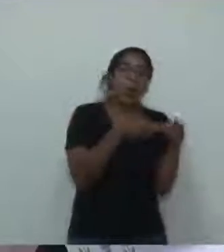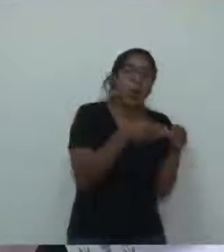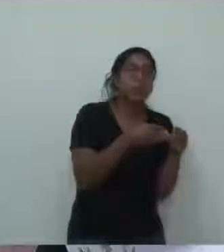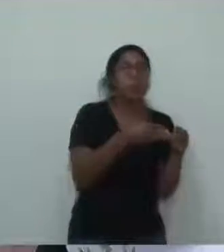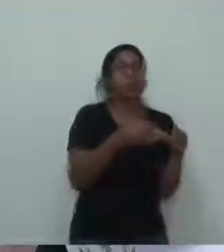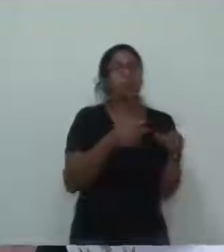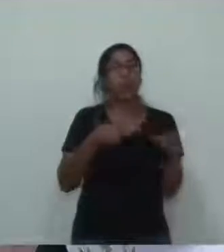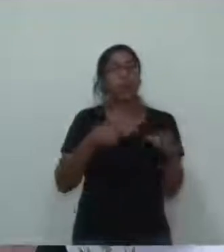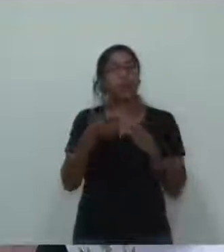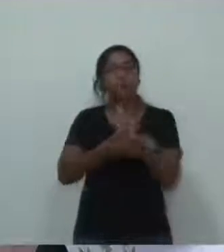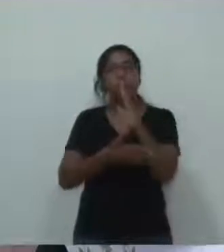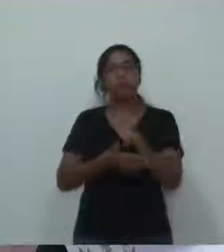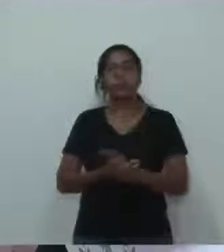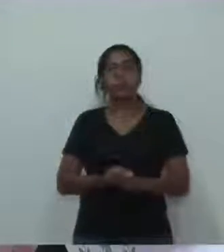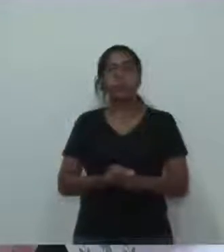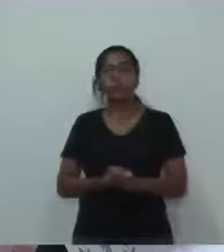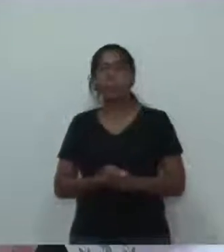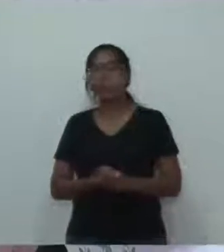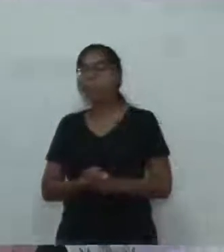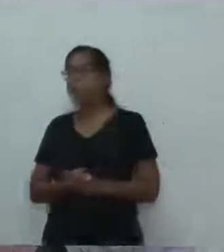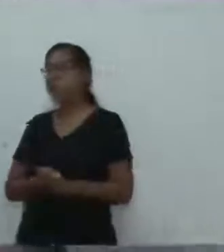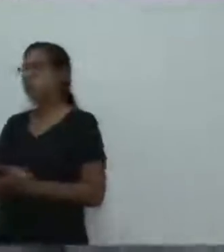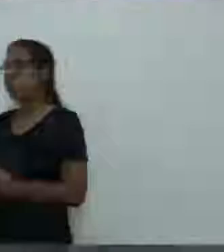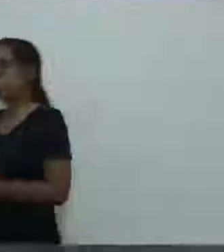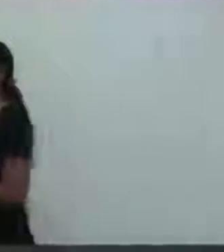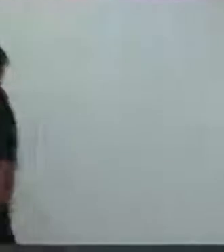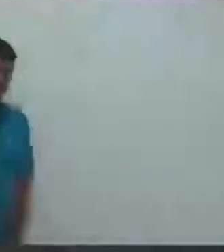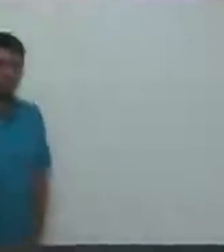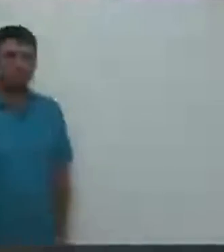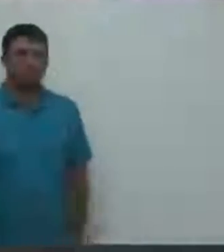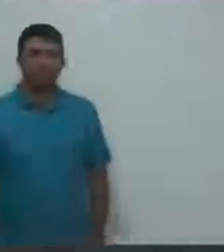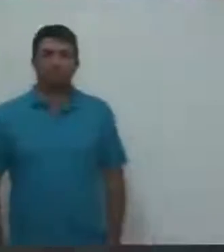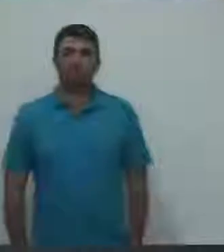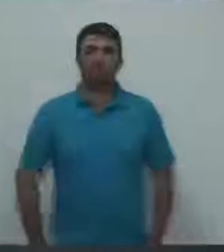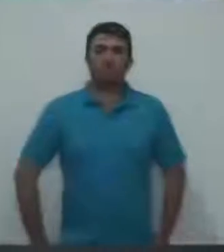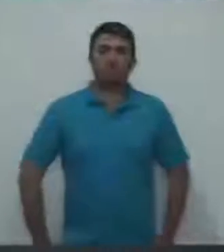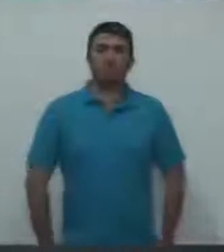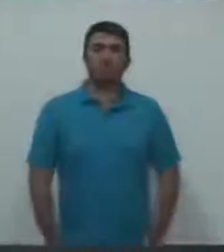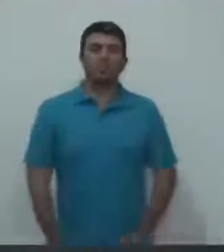Então, voto favoravelmente. Continua o encaminhamento de lideranças.